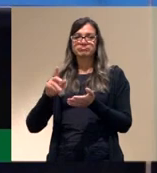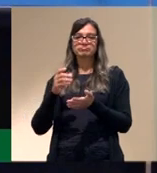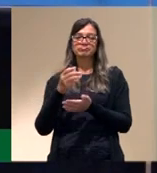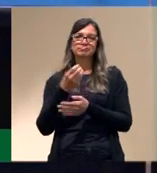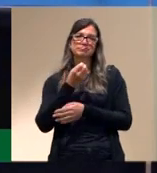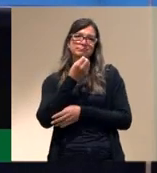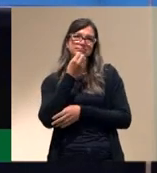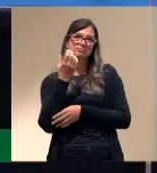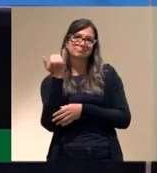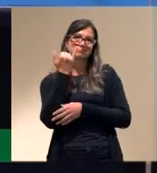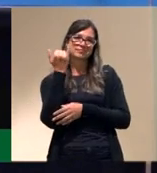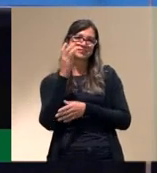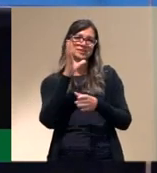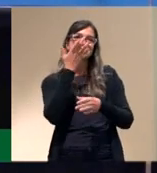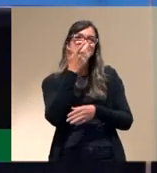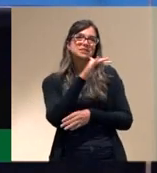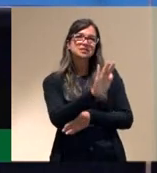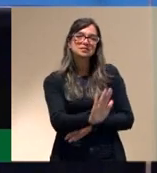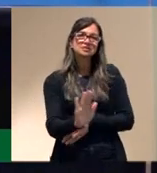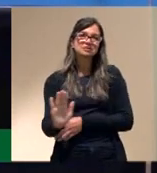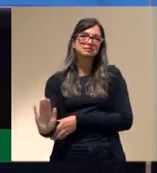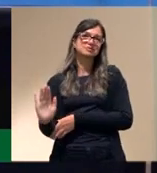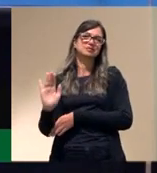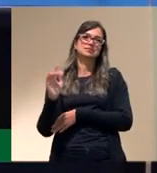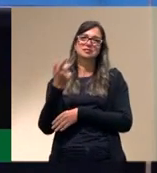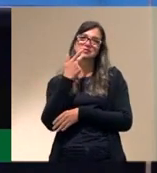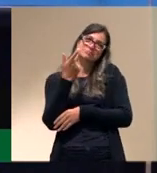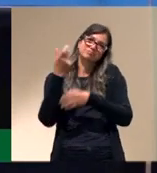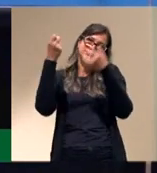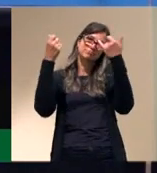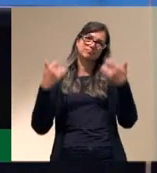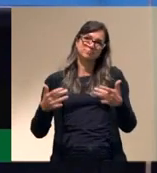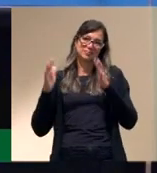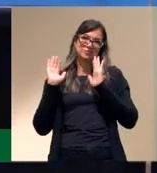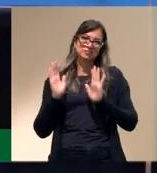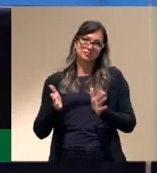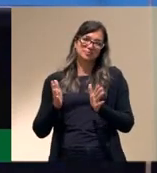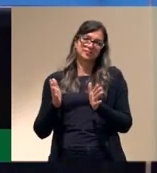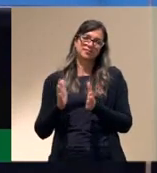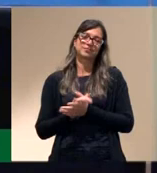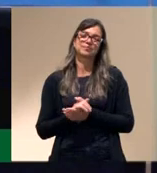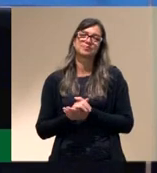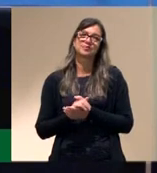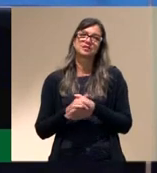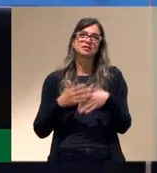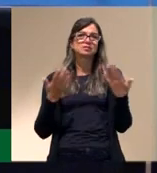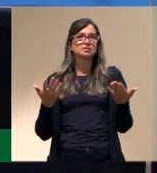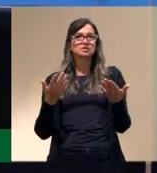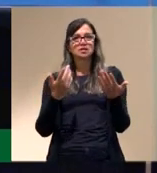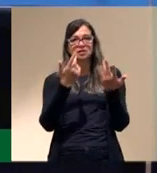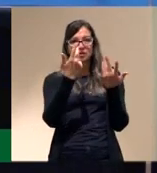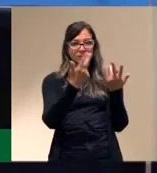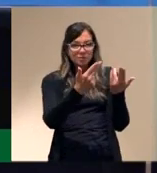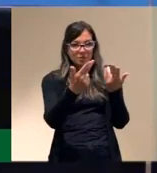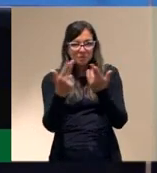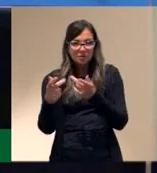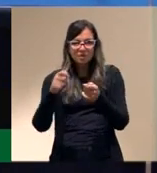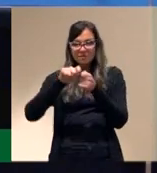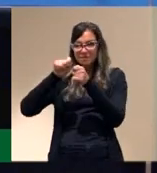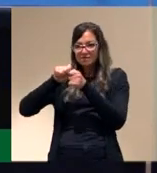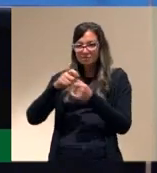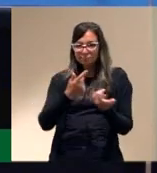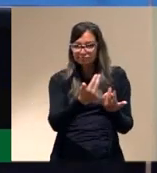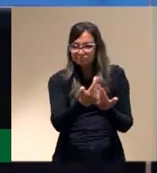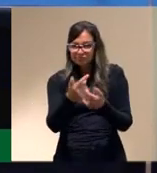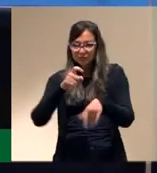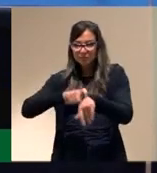Pertinentes a uma concepção de criança que a gente está tomando ali. Fazer todo mundo fazer a mesma coisa ao mesmo tempo